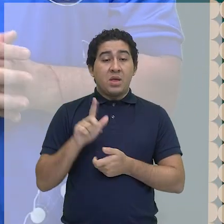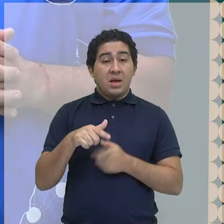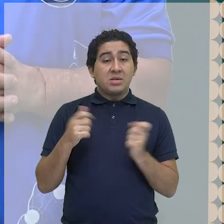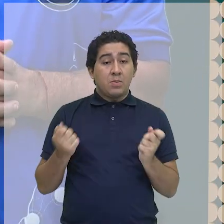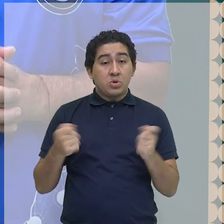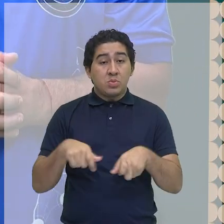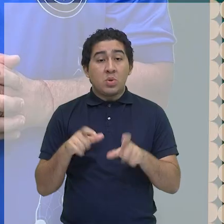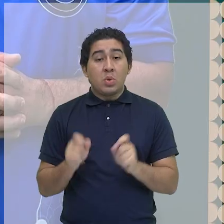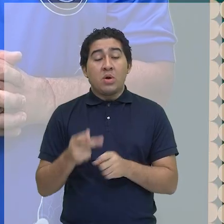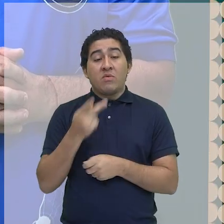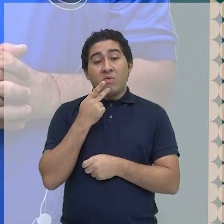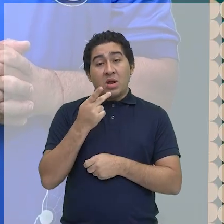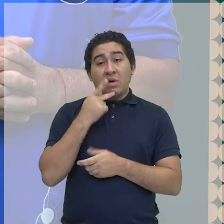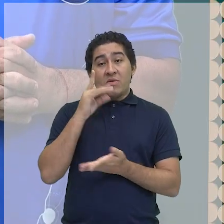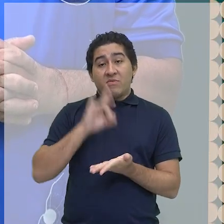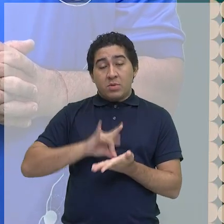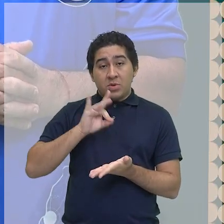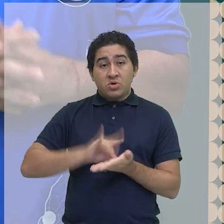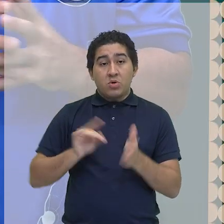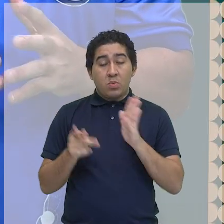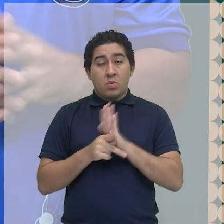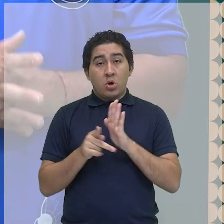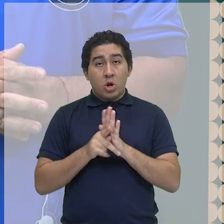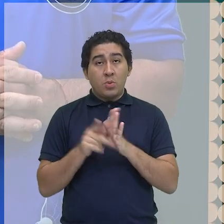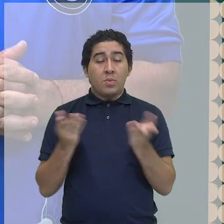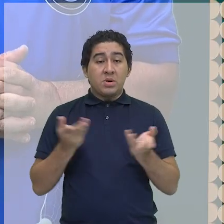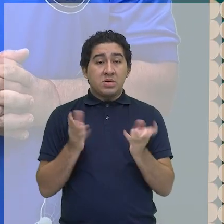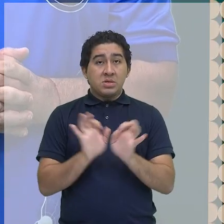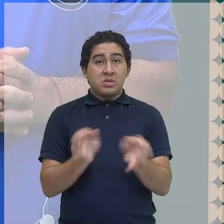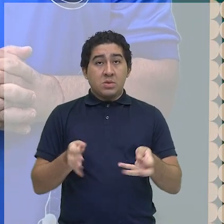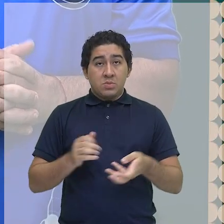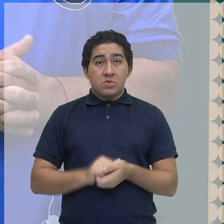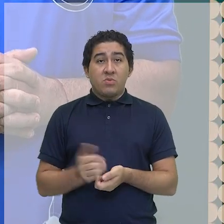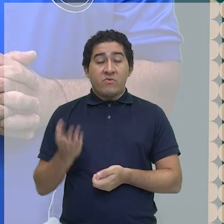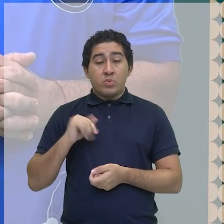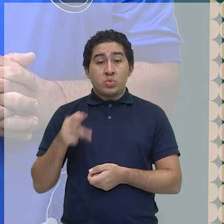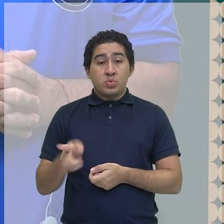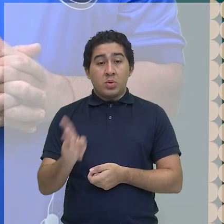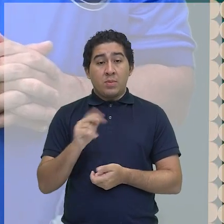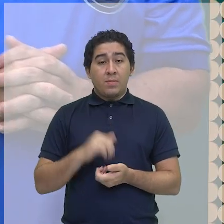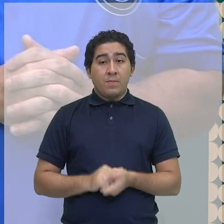forma afirmativa do Simple Present. Vamos continuando.